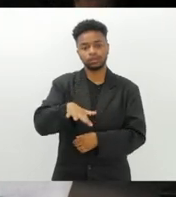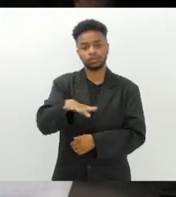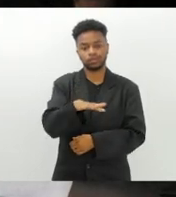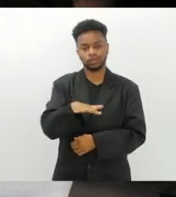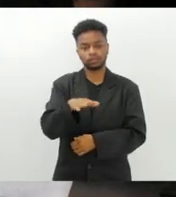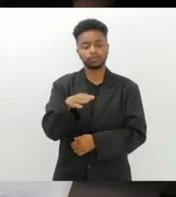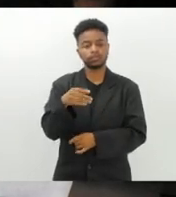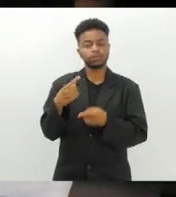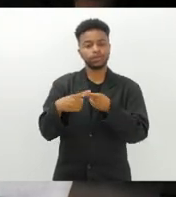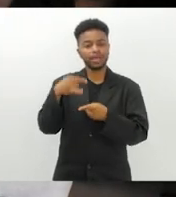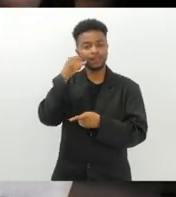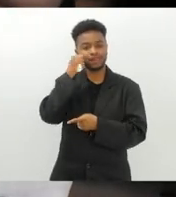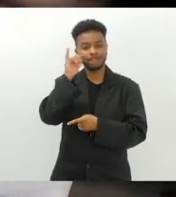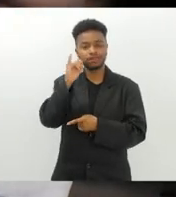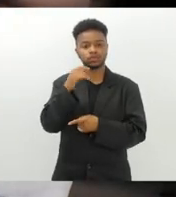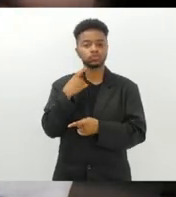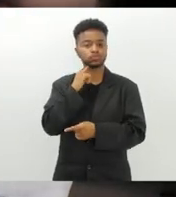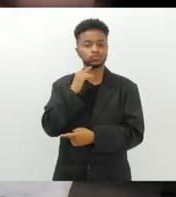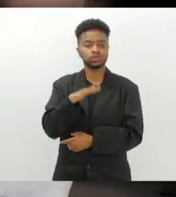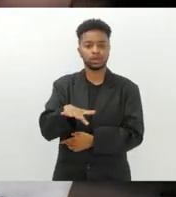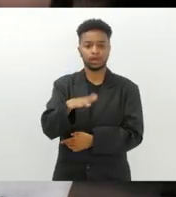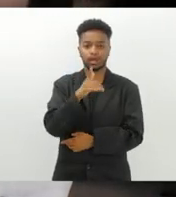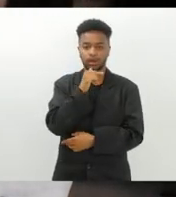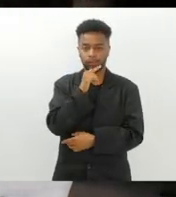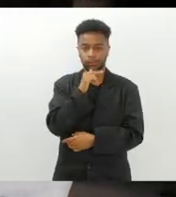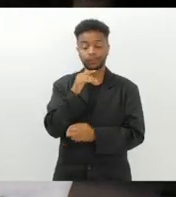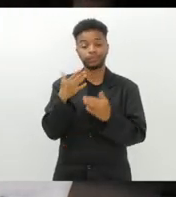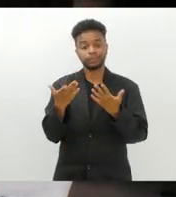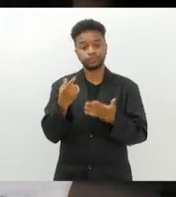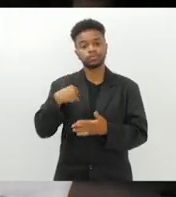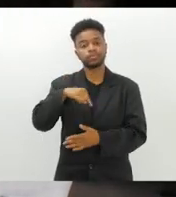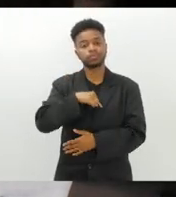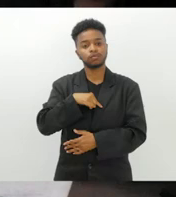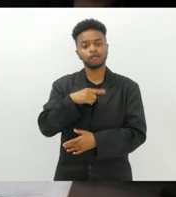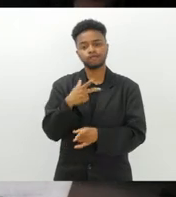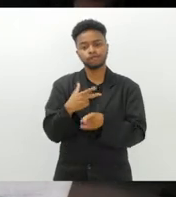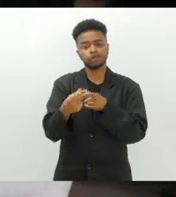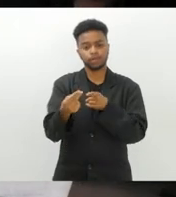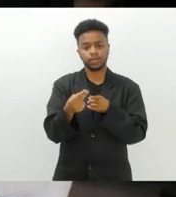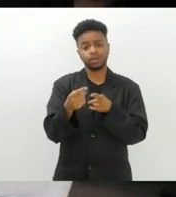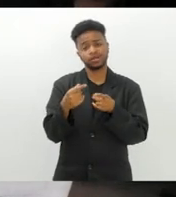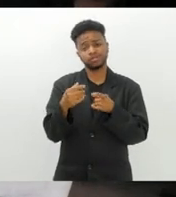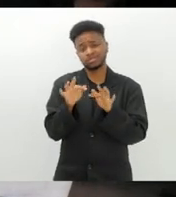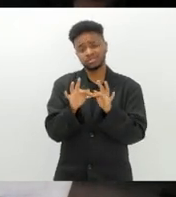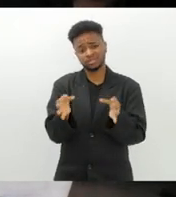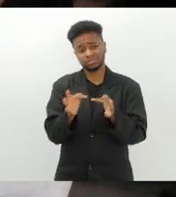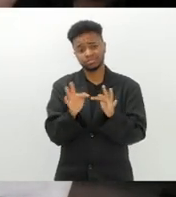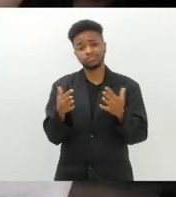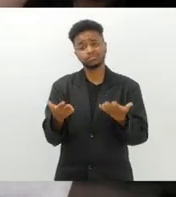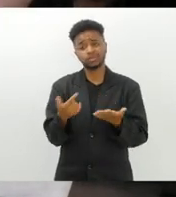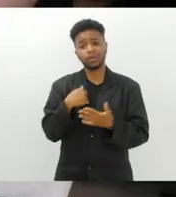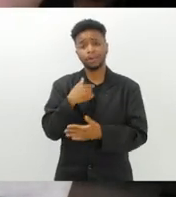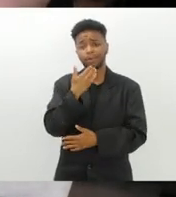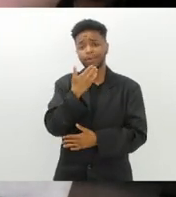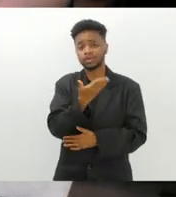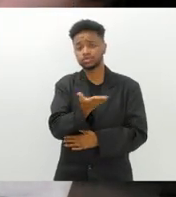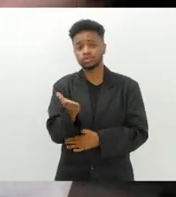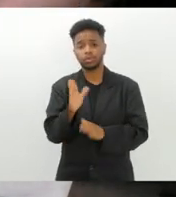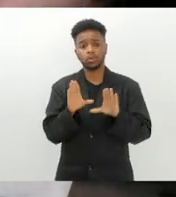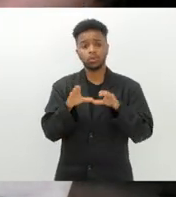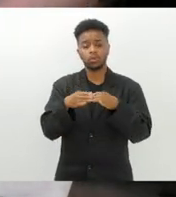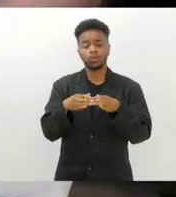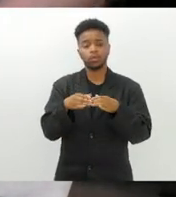não contaminar água. Então, nós ganhamos de uma forma simples. O que eu peço aqui pelos nossos povos de terreiro?